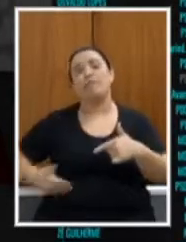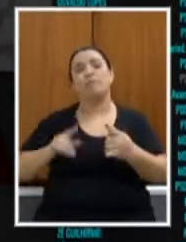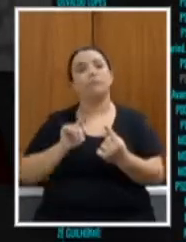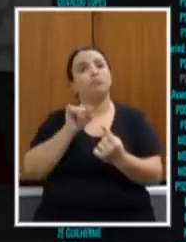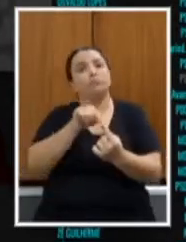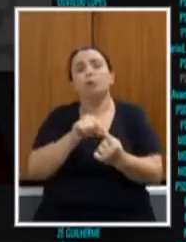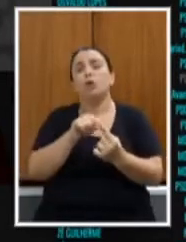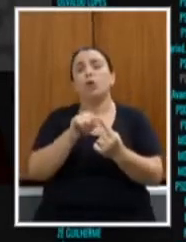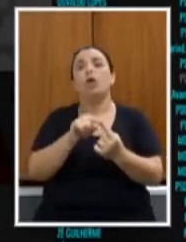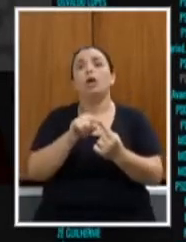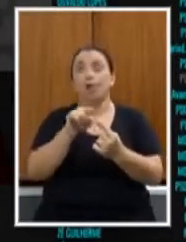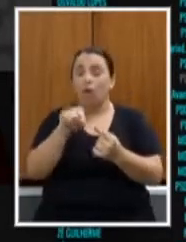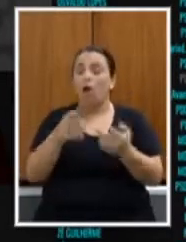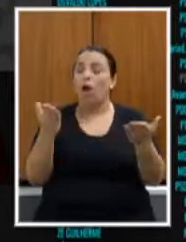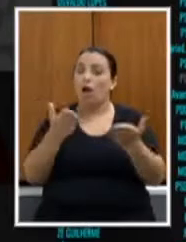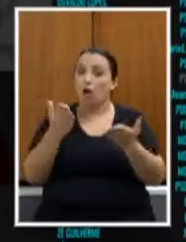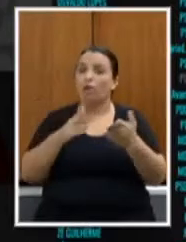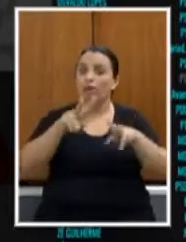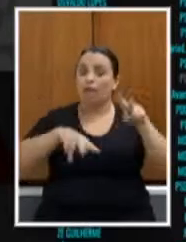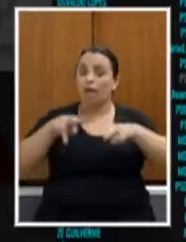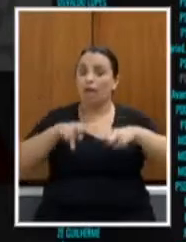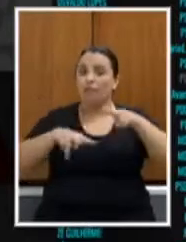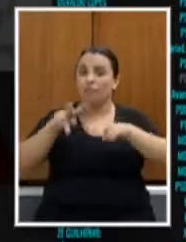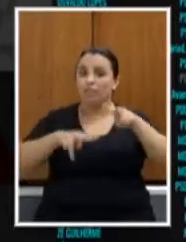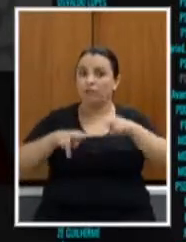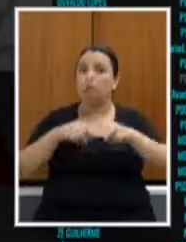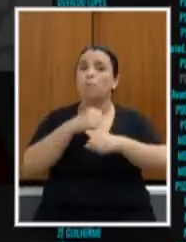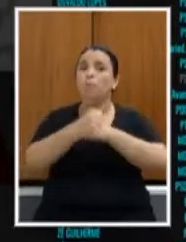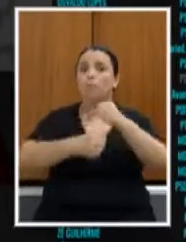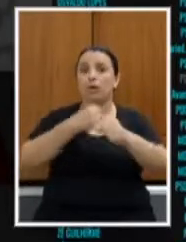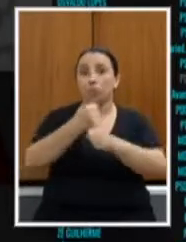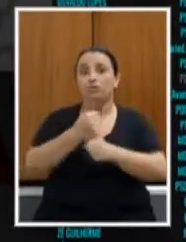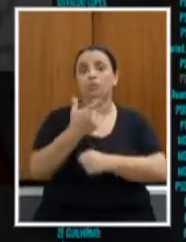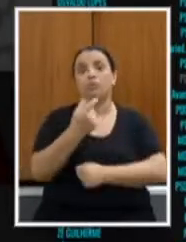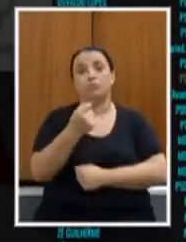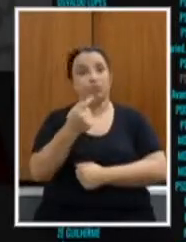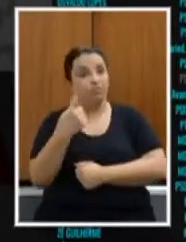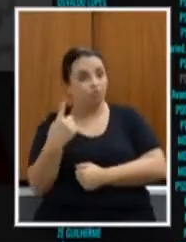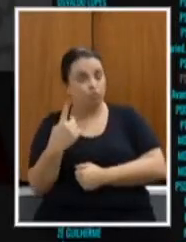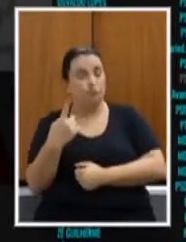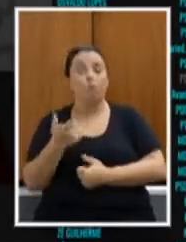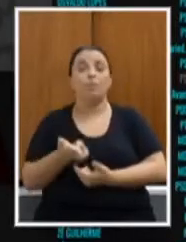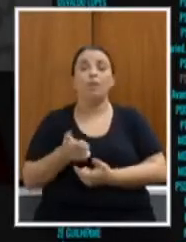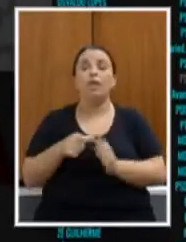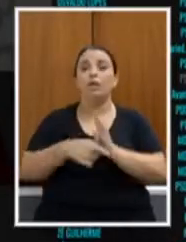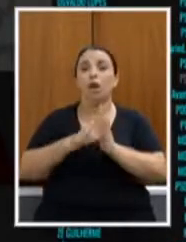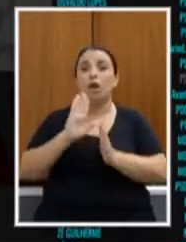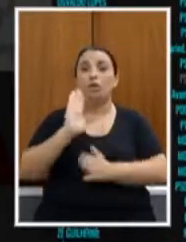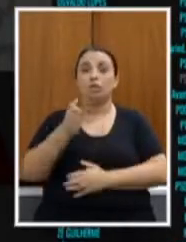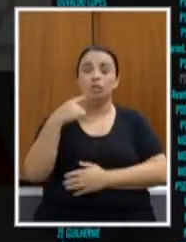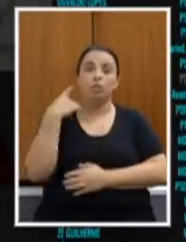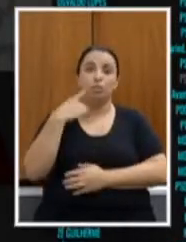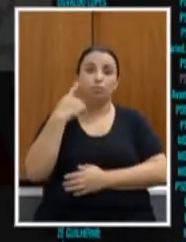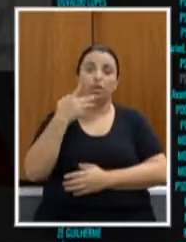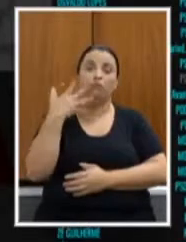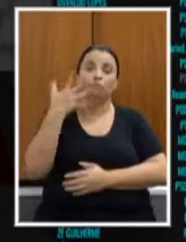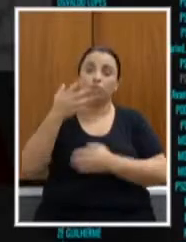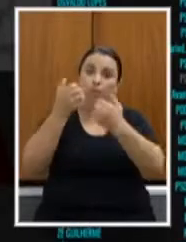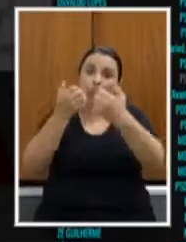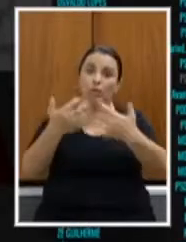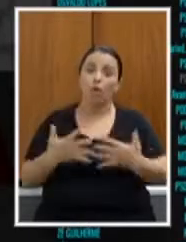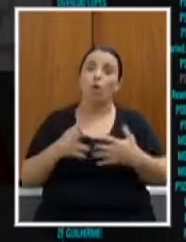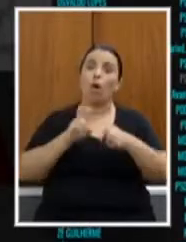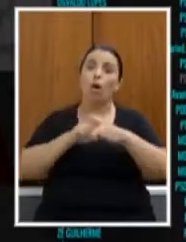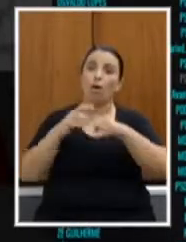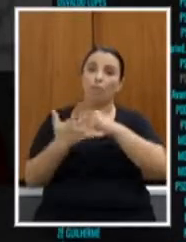4 anos, e agora está sendo revisado para 2021. Como foi dito aí pelo deputado Dr. Jean Freire, a